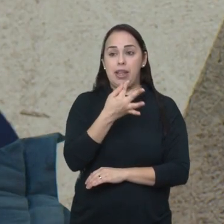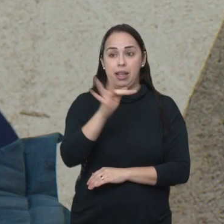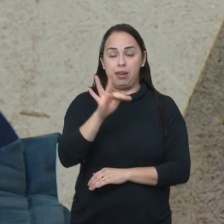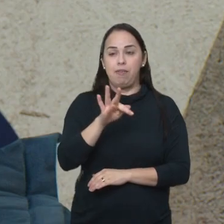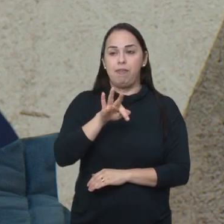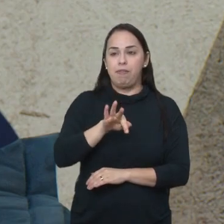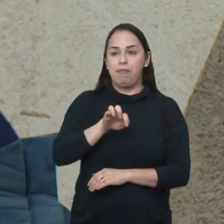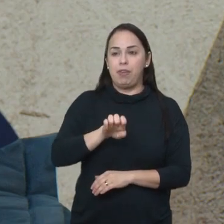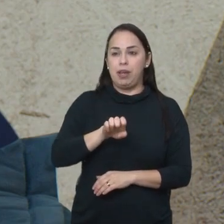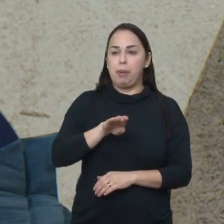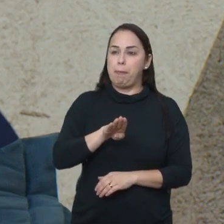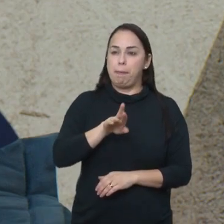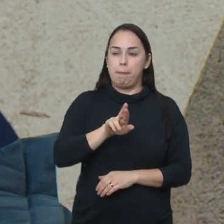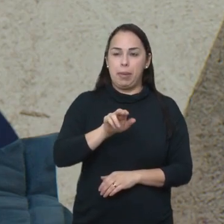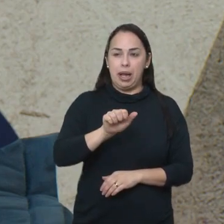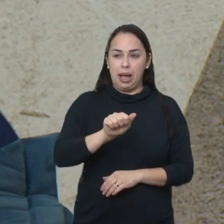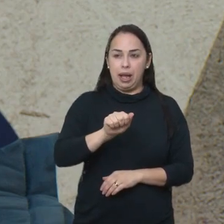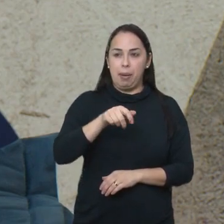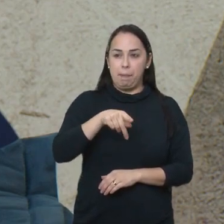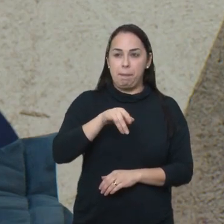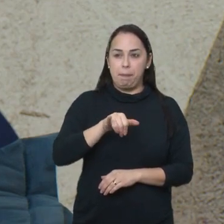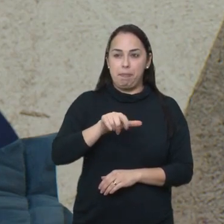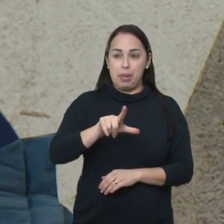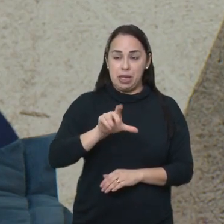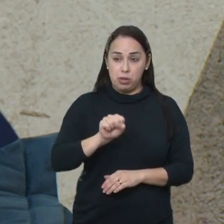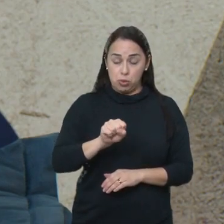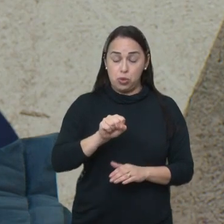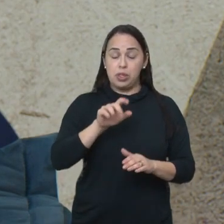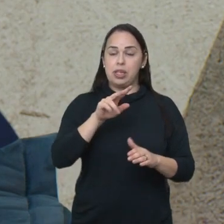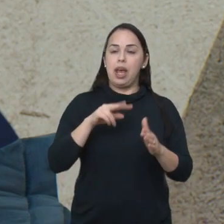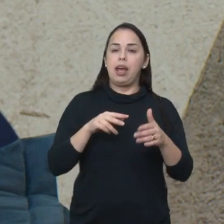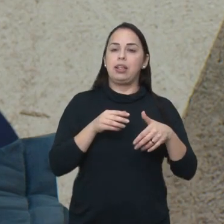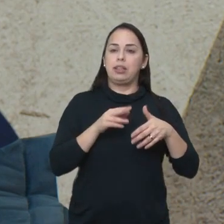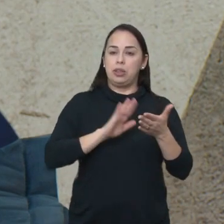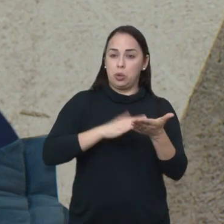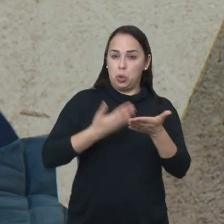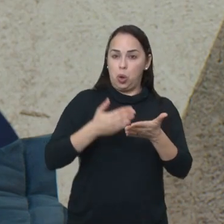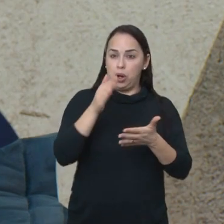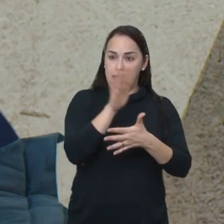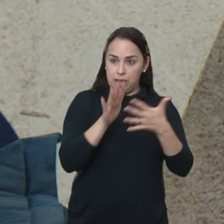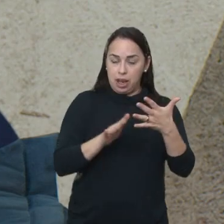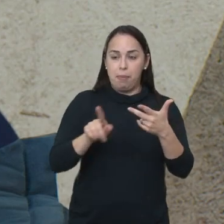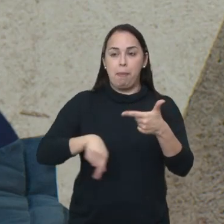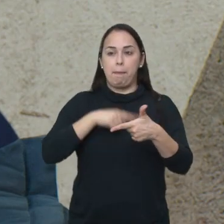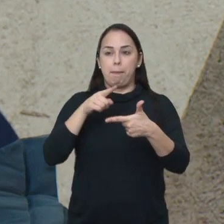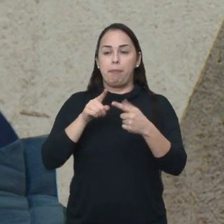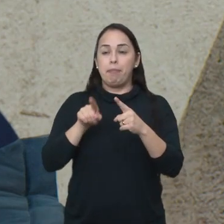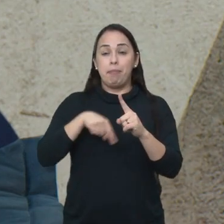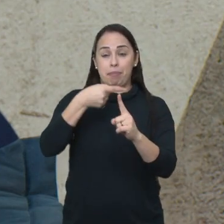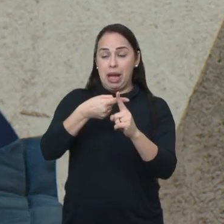a federação, a FEBRAPILS, dos tradutores intérpretes e guias intérpretes do Brasil.